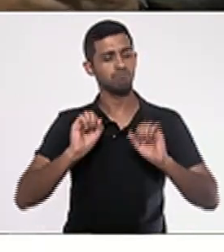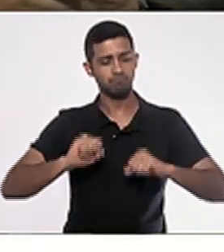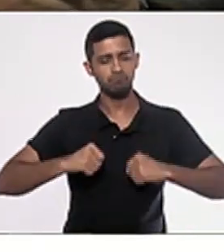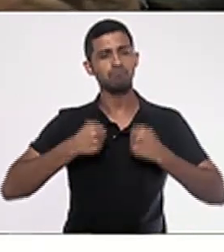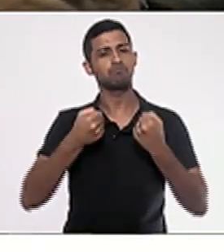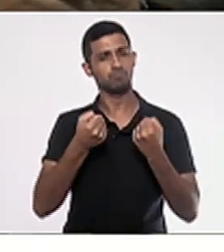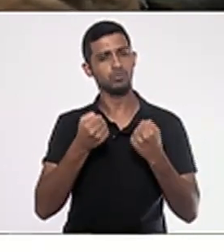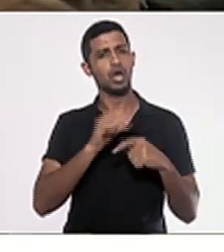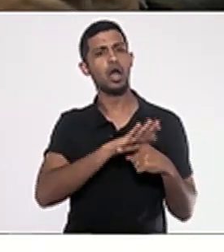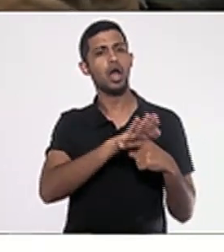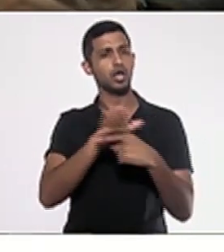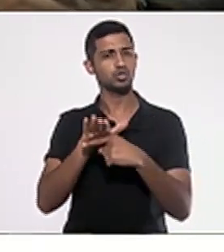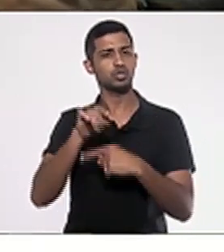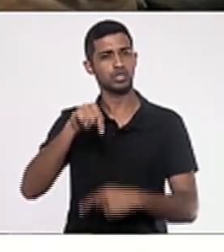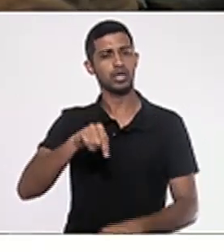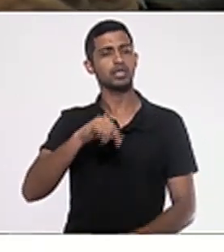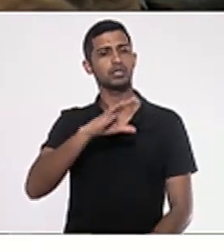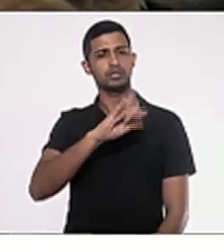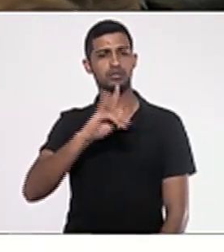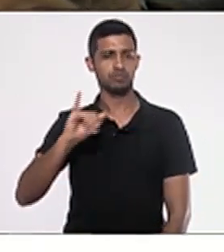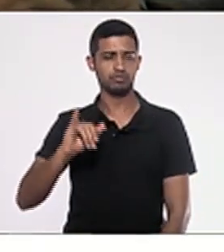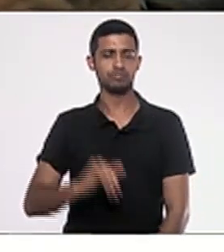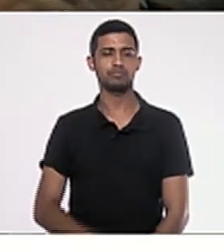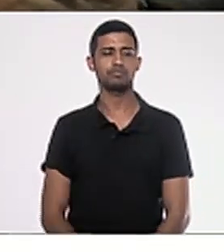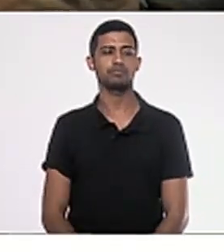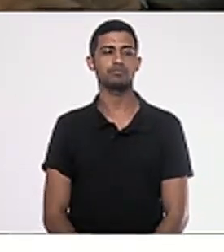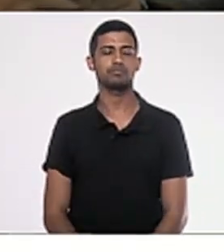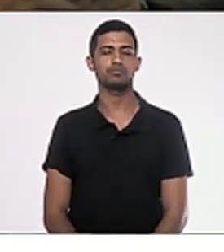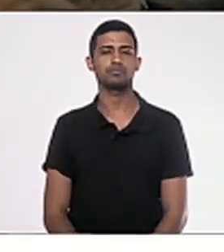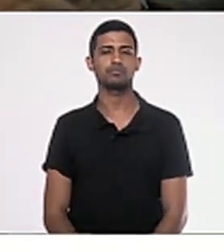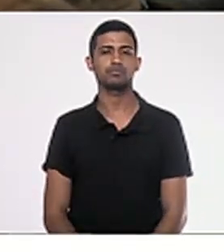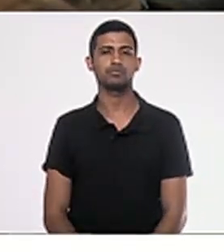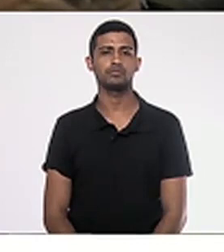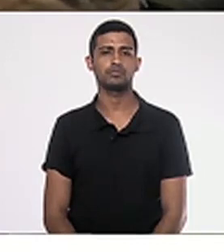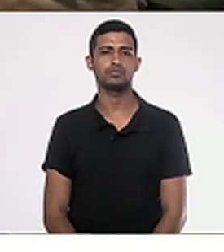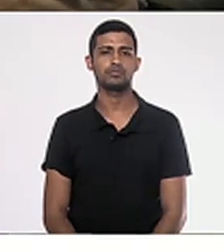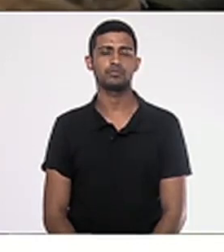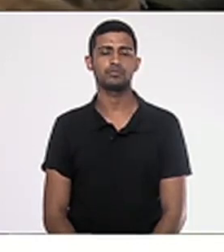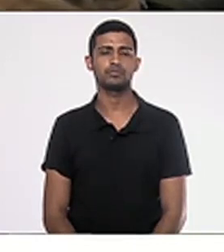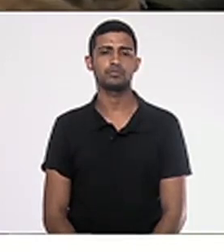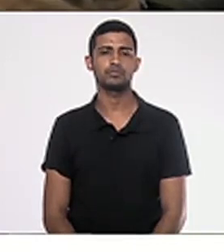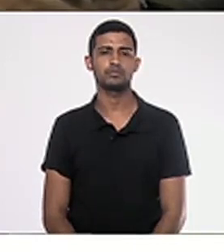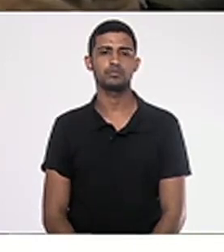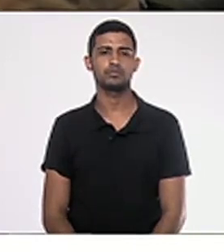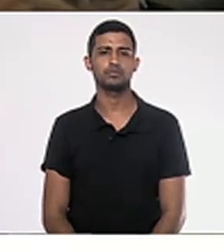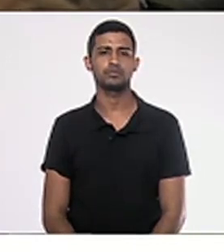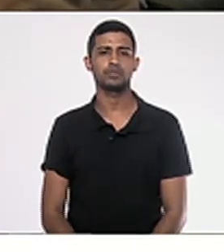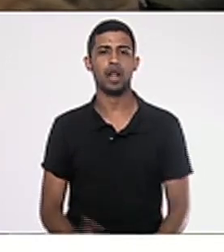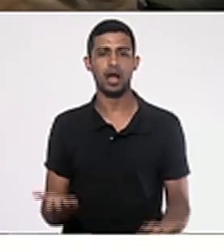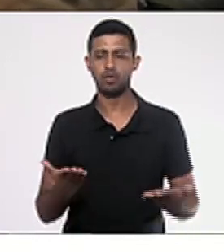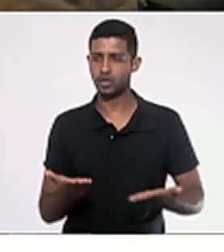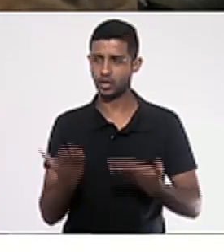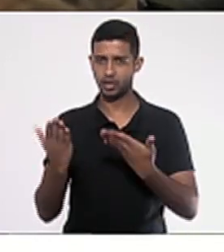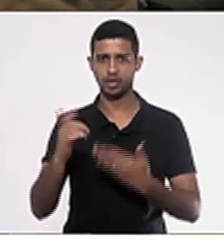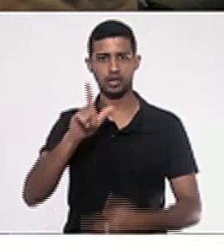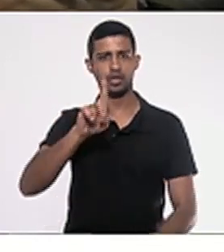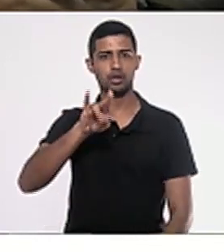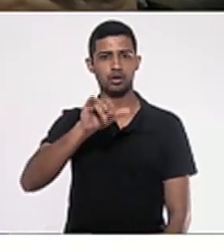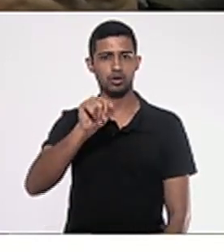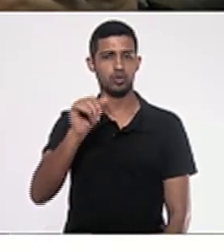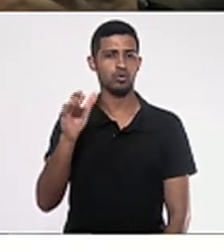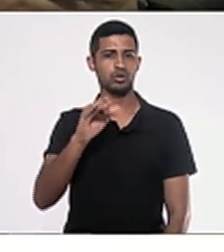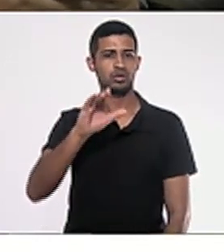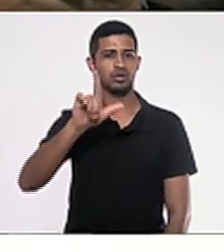estar contribuindo com essa CPI. Bem, eu vou estar passando para o Luiz Cláudio, que é o